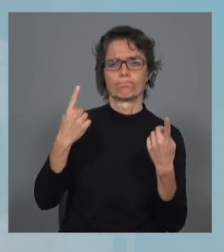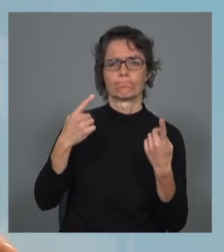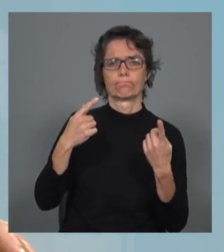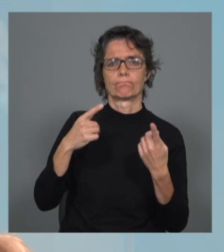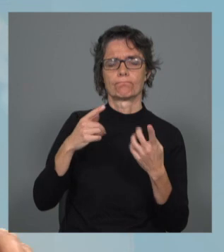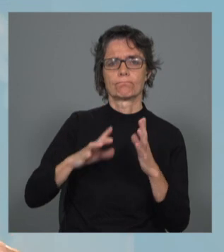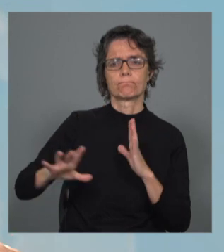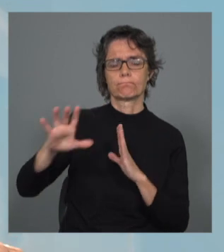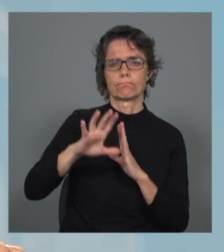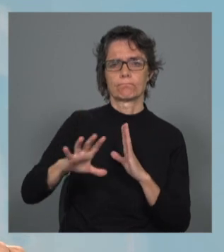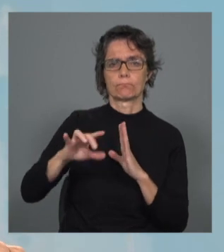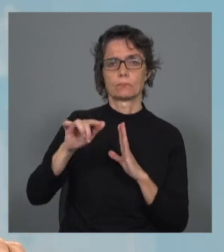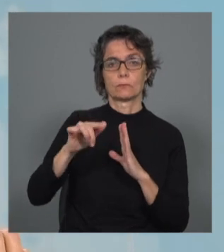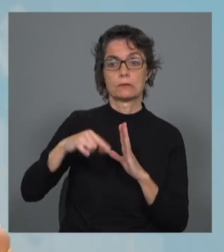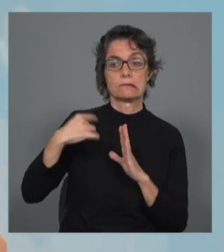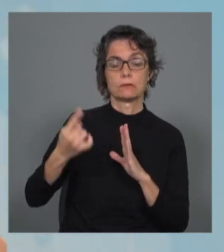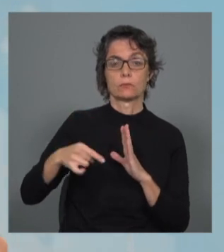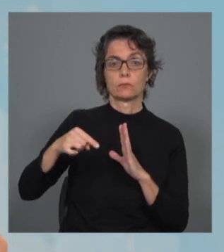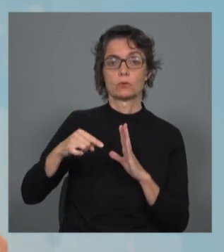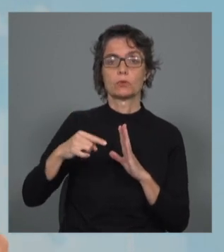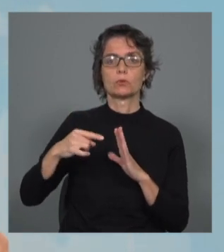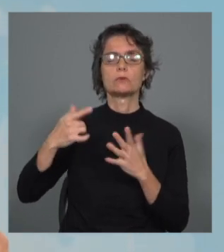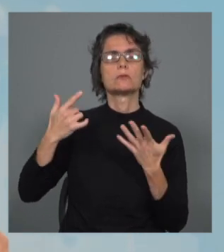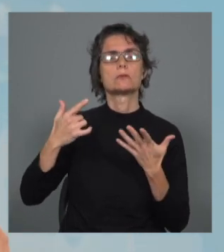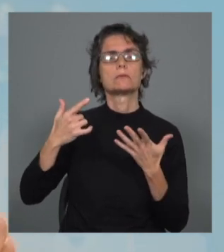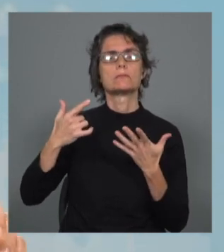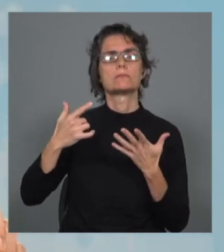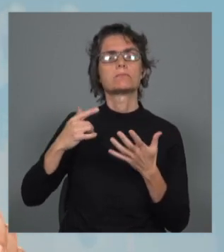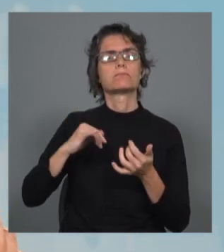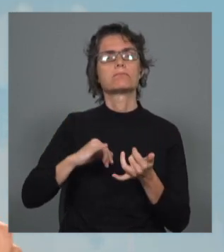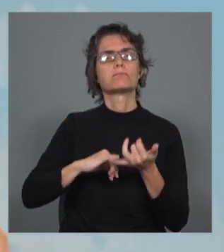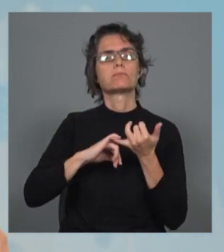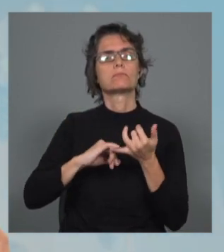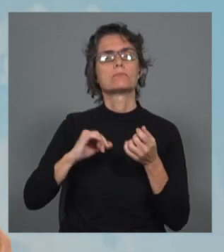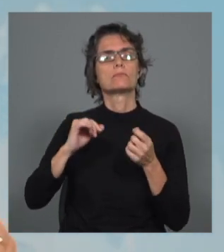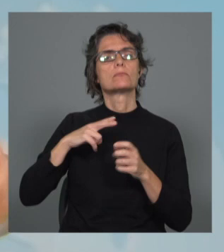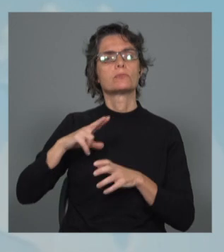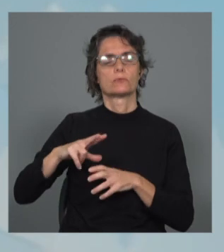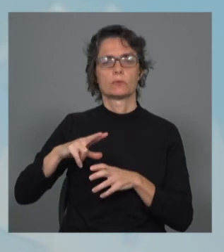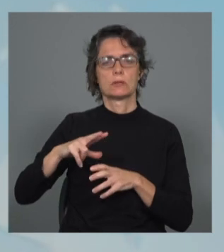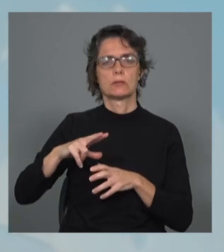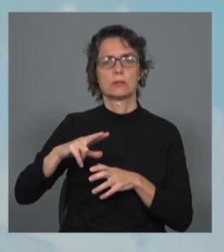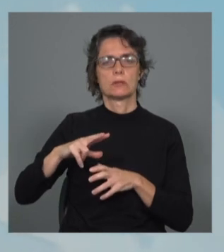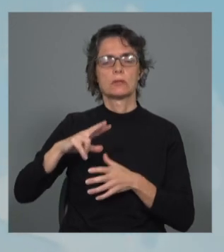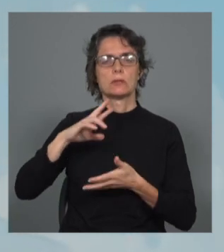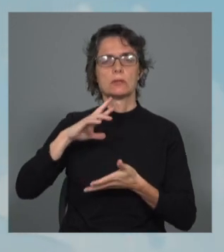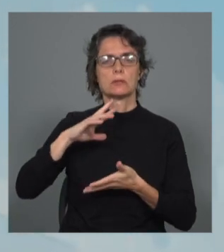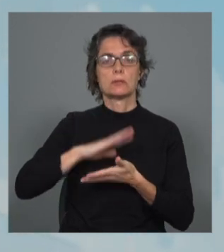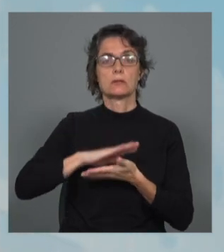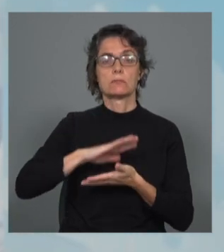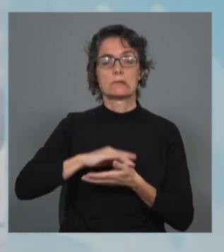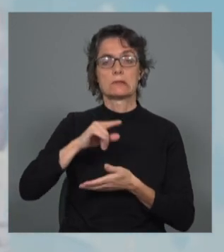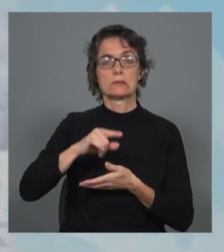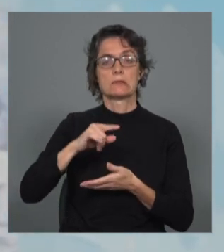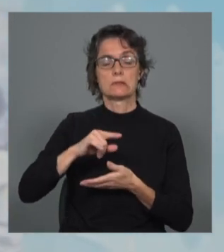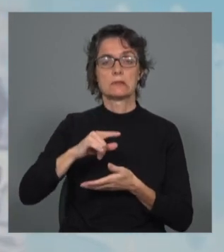longo deste ano. Por iniciativa da Associação Portuguesa de Imprensa de Inspiração Cristã e da Associação Portuguesa de Imprensa,